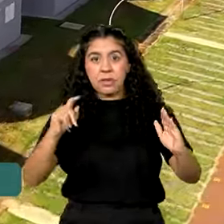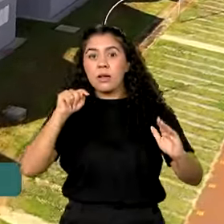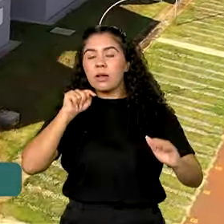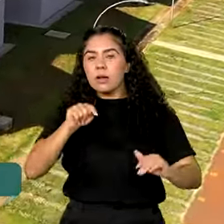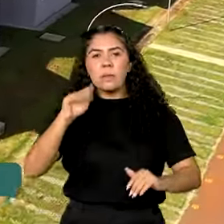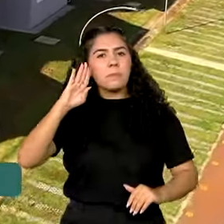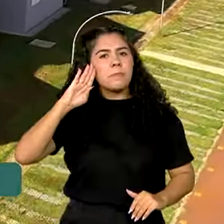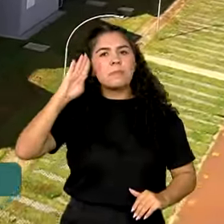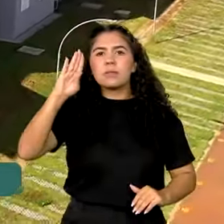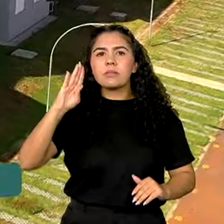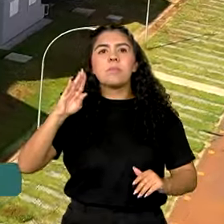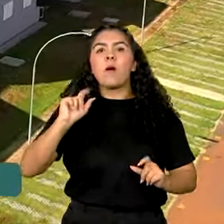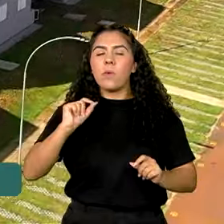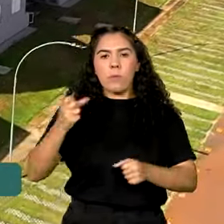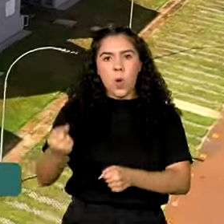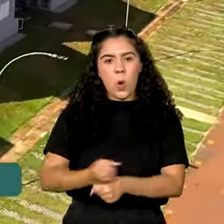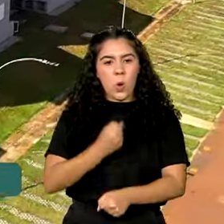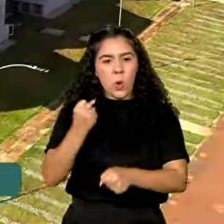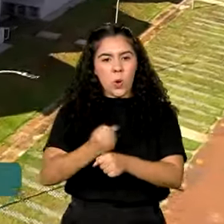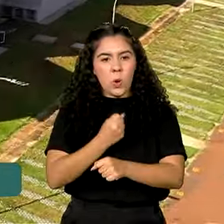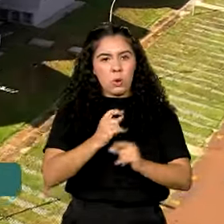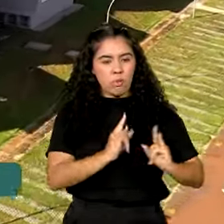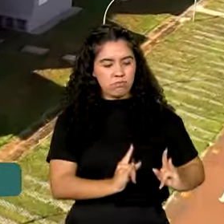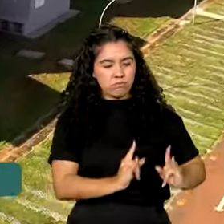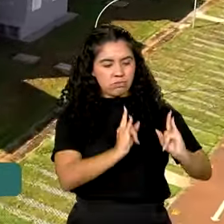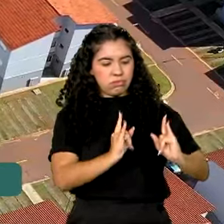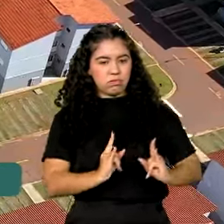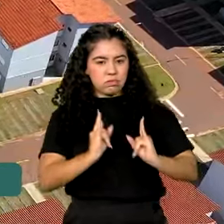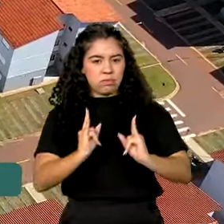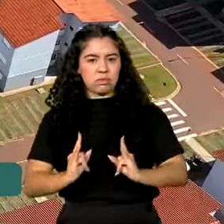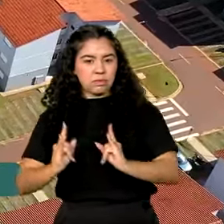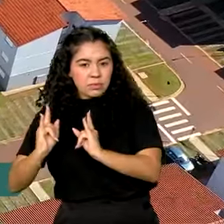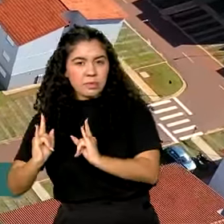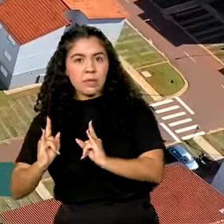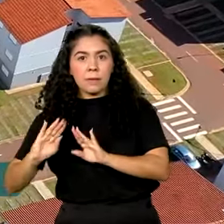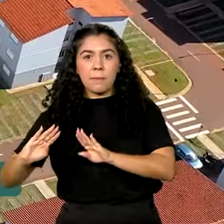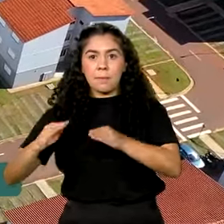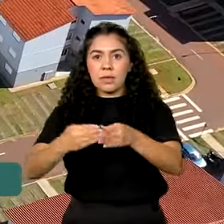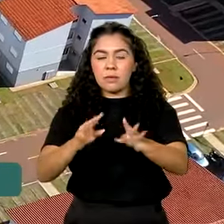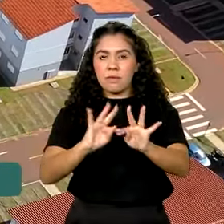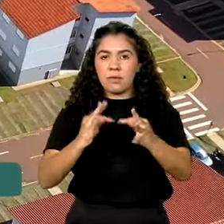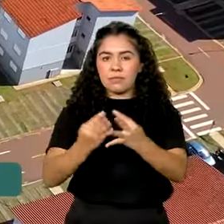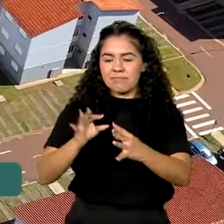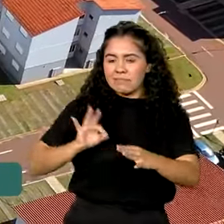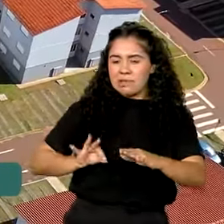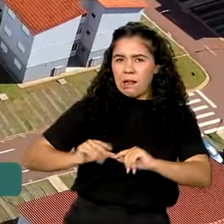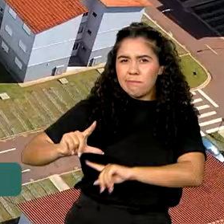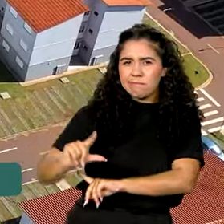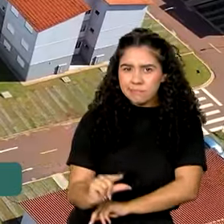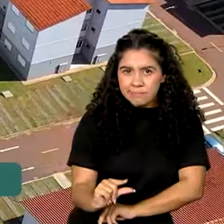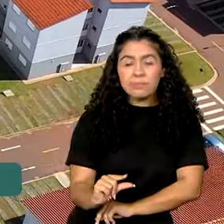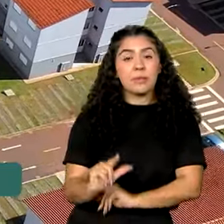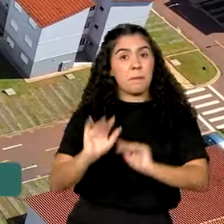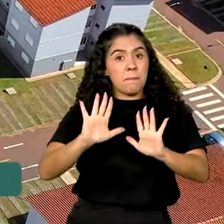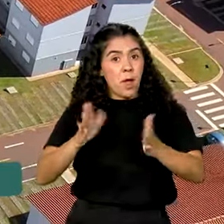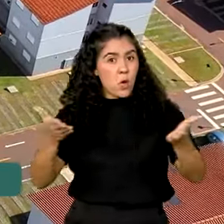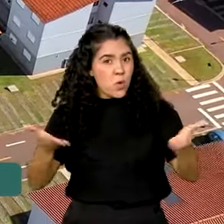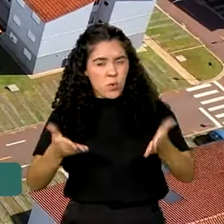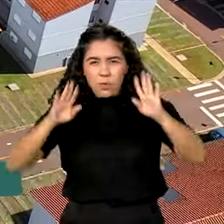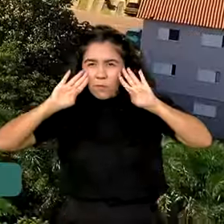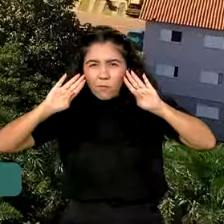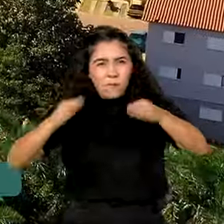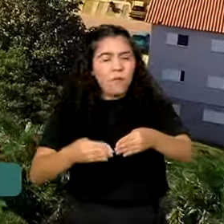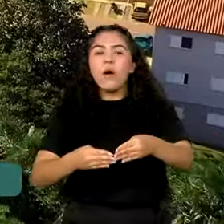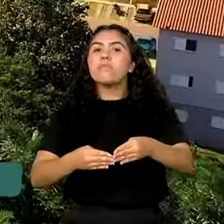principalmente na construção de unidades habitacionais para famílias de baixa renda hoje o foco do